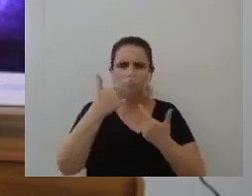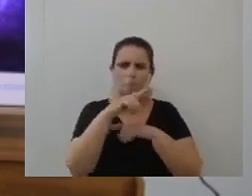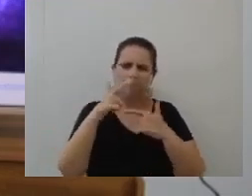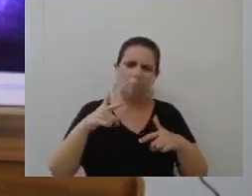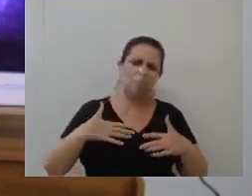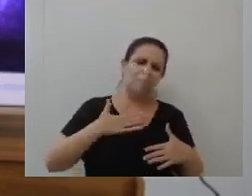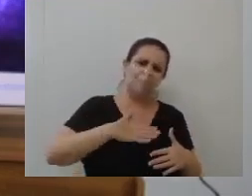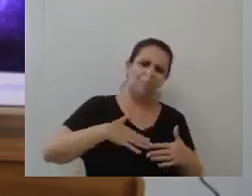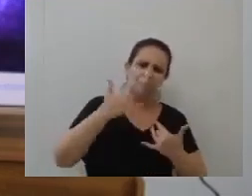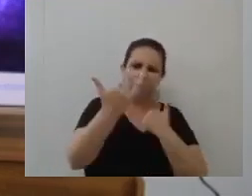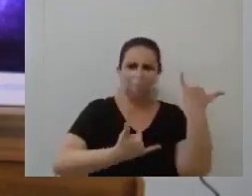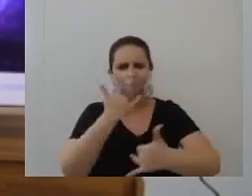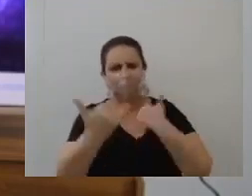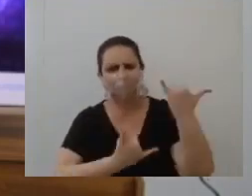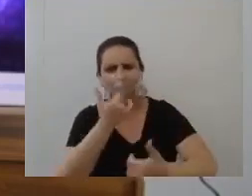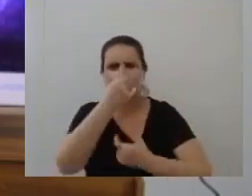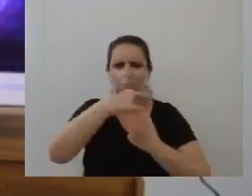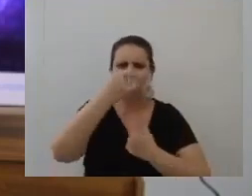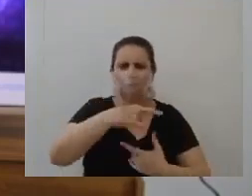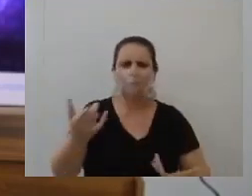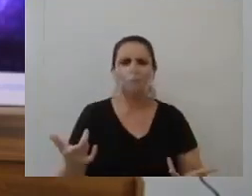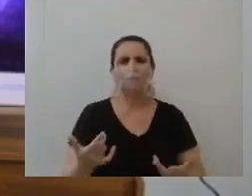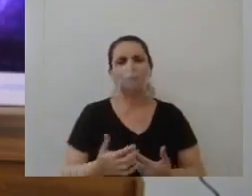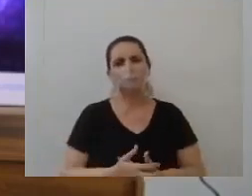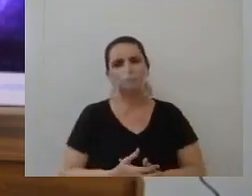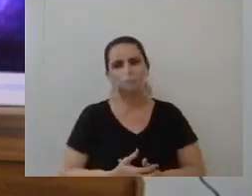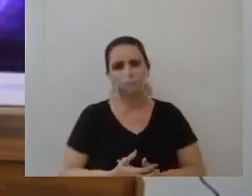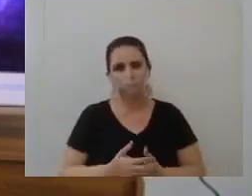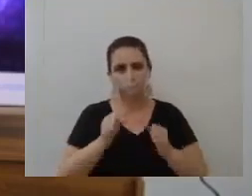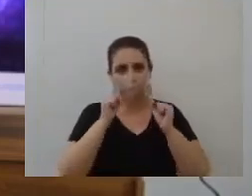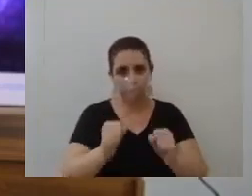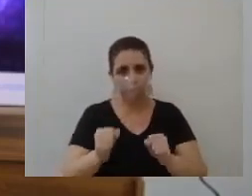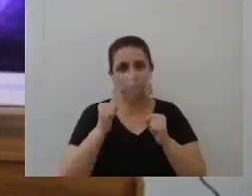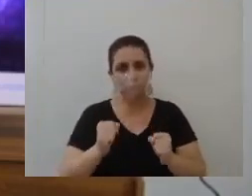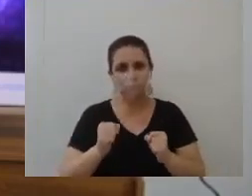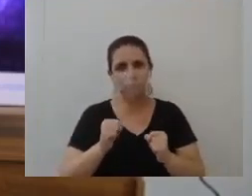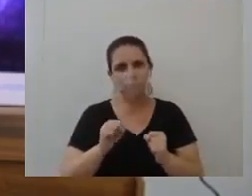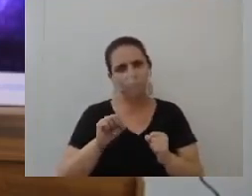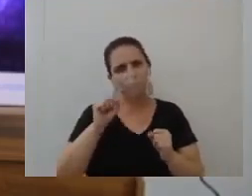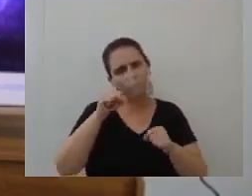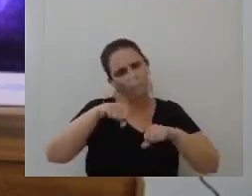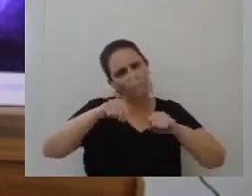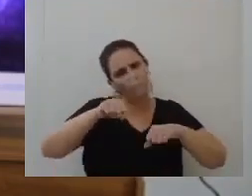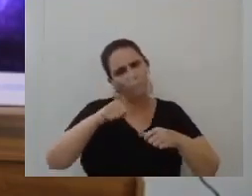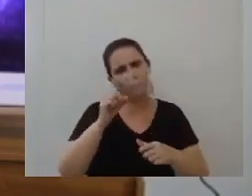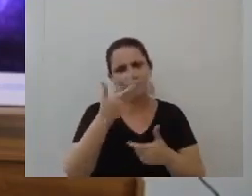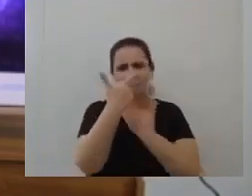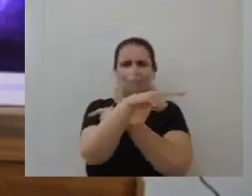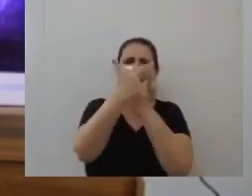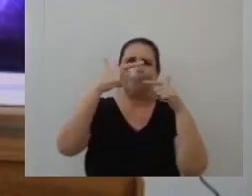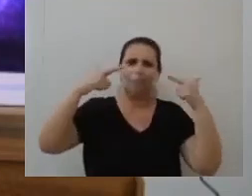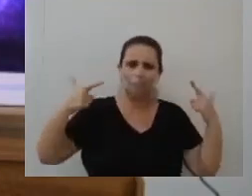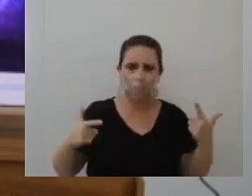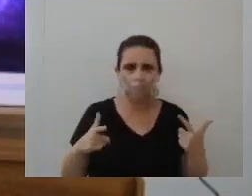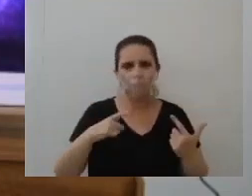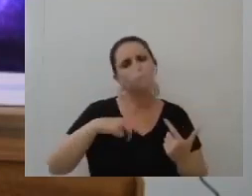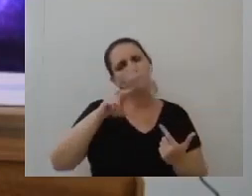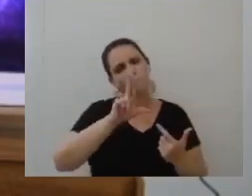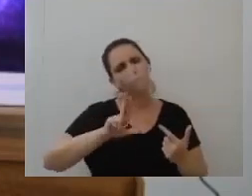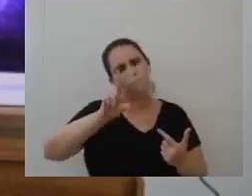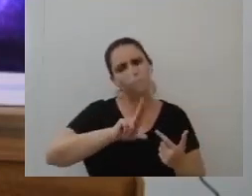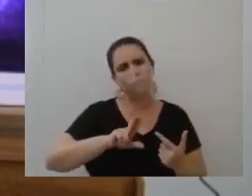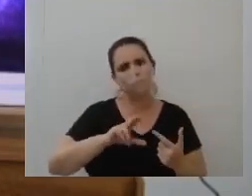rir, para a pessoa brincar, para a pessoa se divertir. A pessoa pode sim dar uma boa risada com o meme. Tem utilidade.